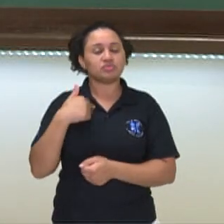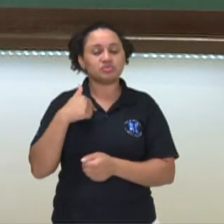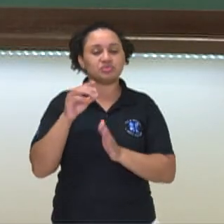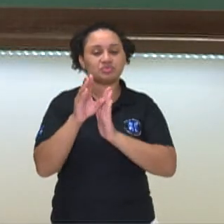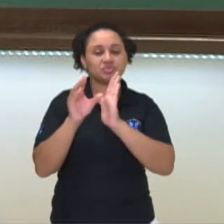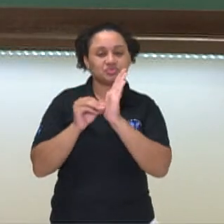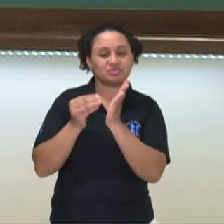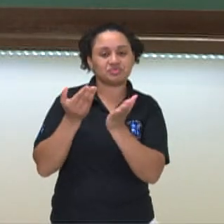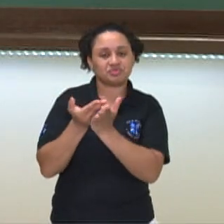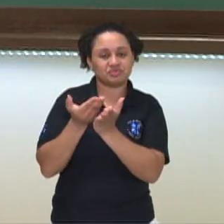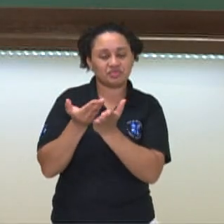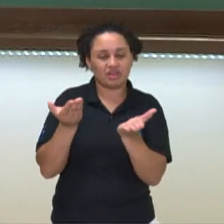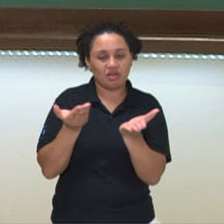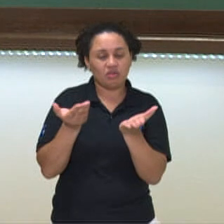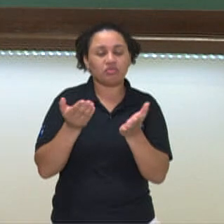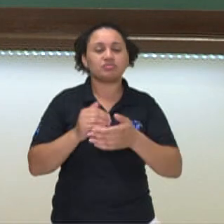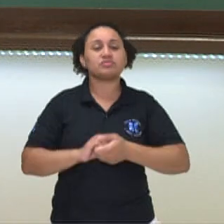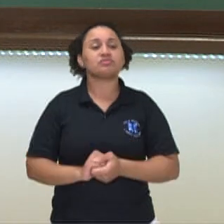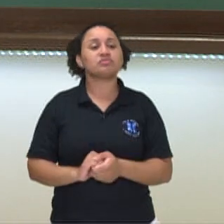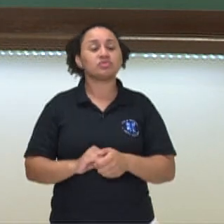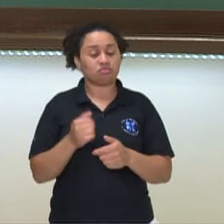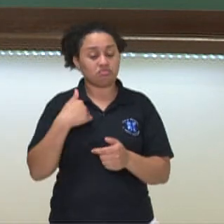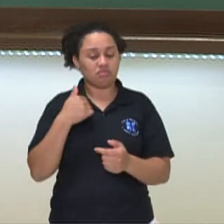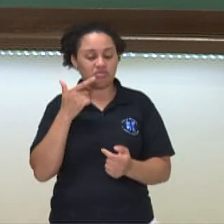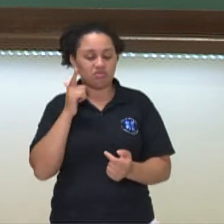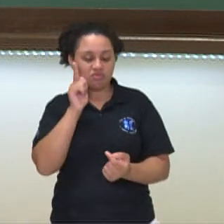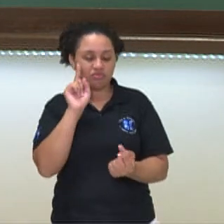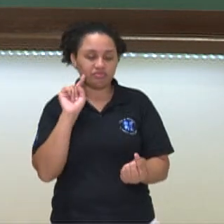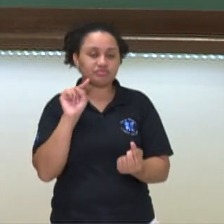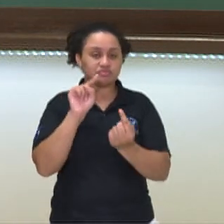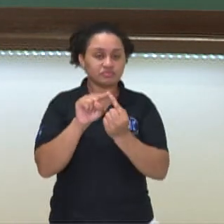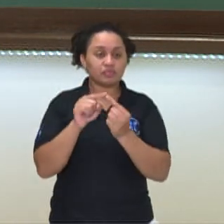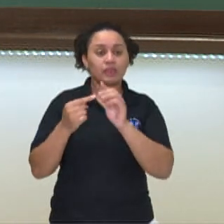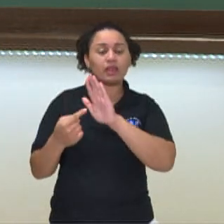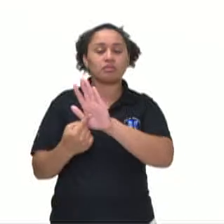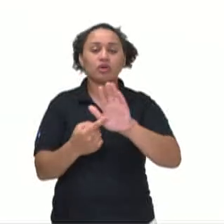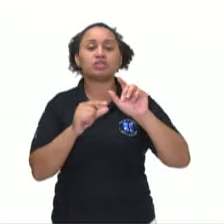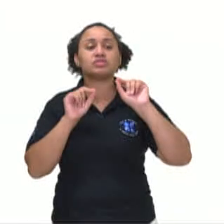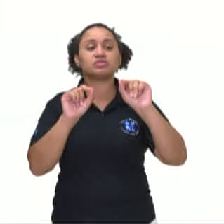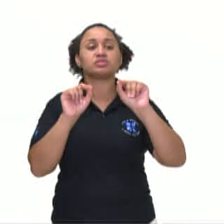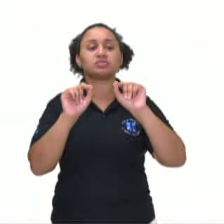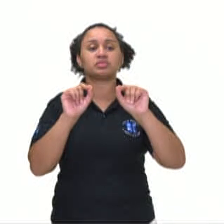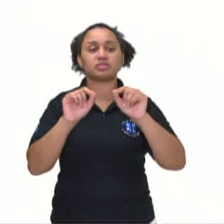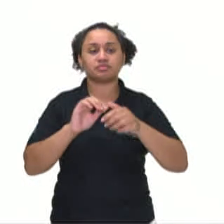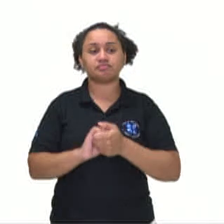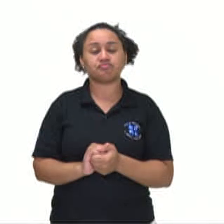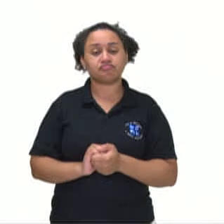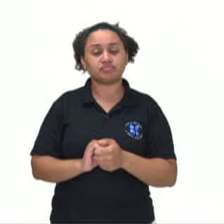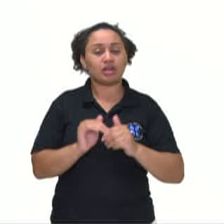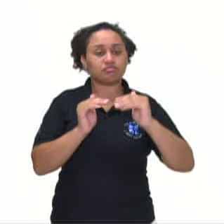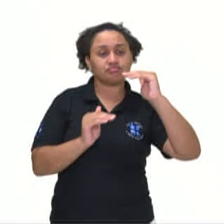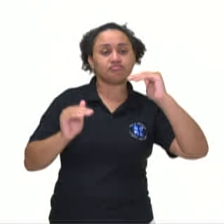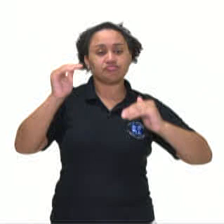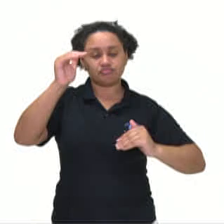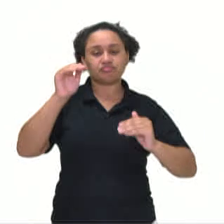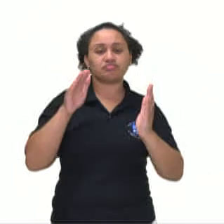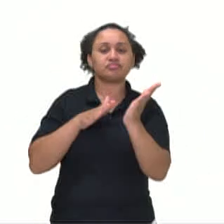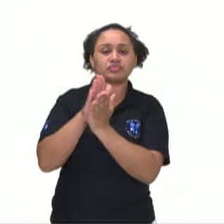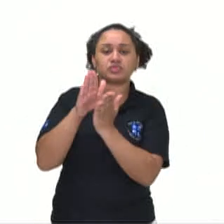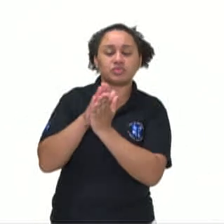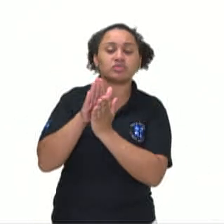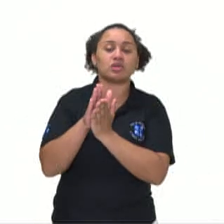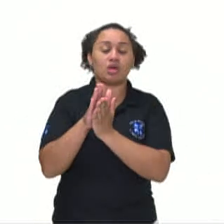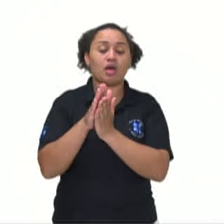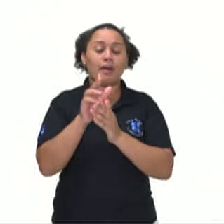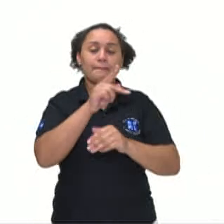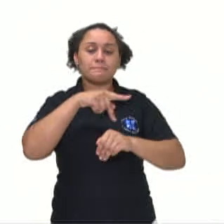nossos conteúdos propostos e visando atingir os nossos objetivos, eu trago para você aqui na tela que desigualdades de consumo nos